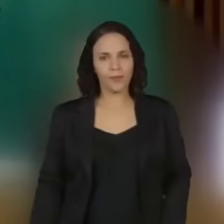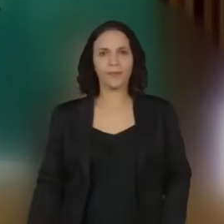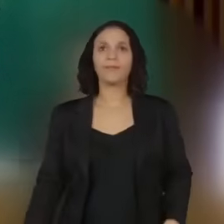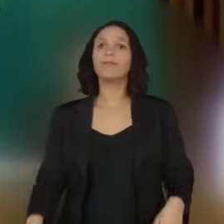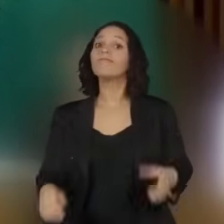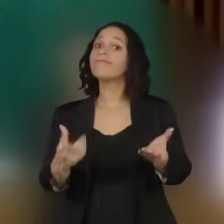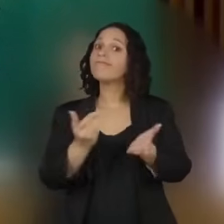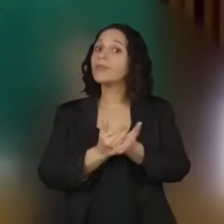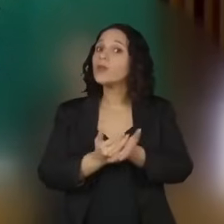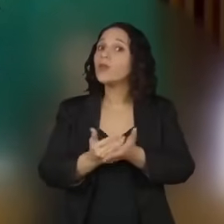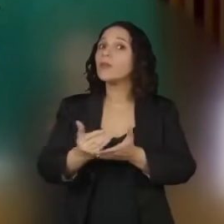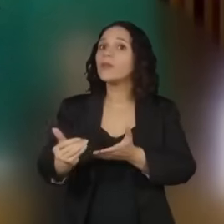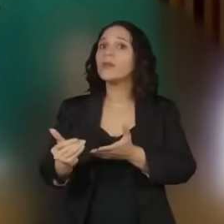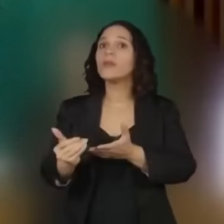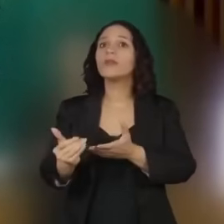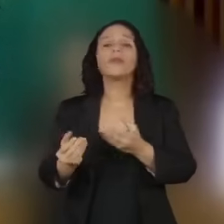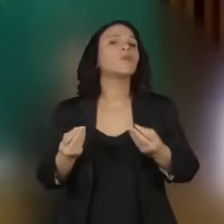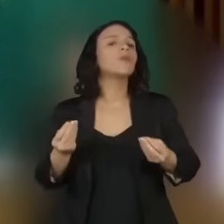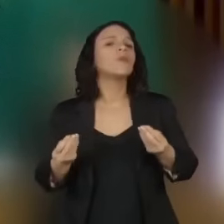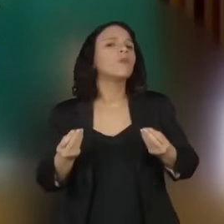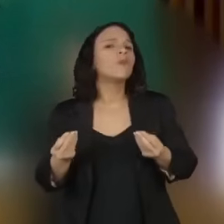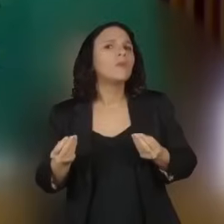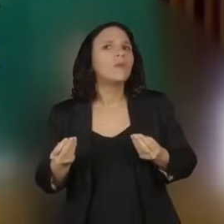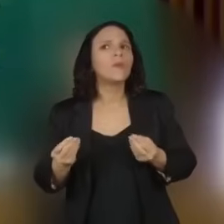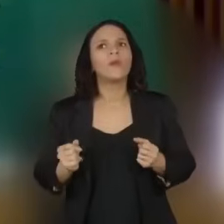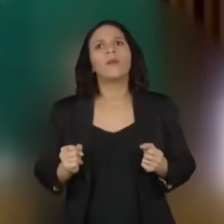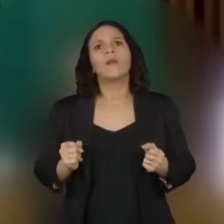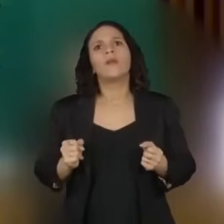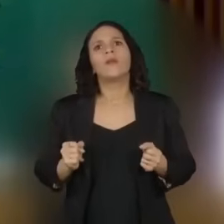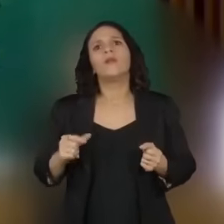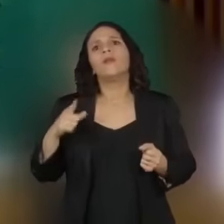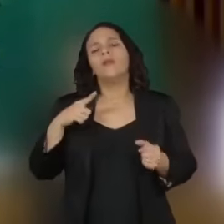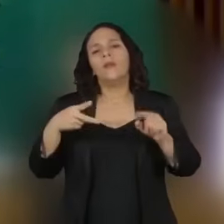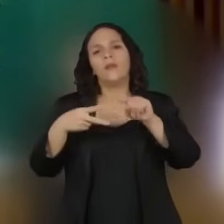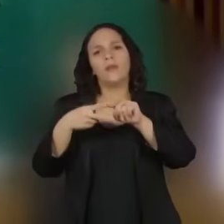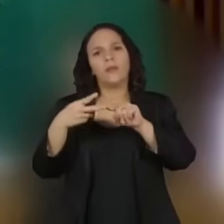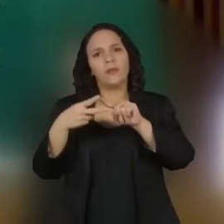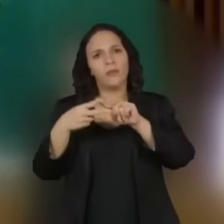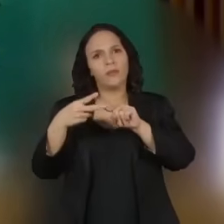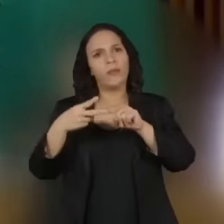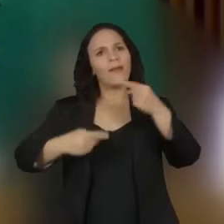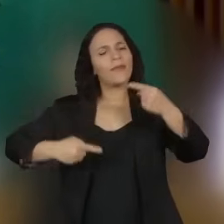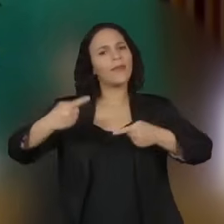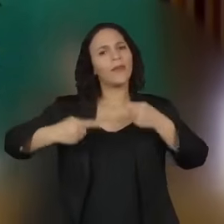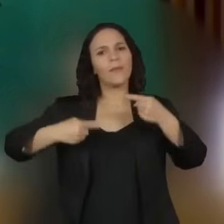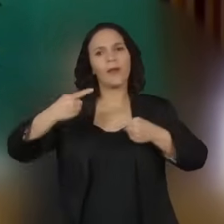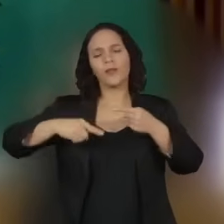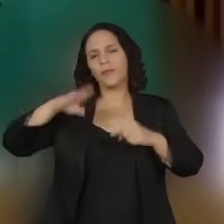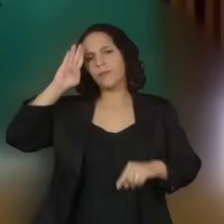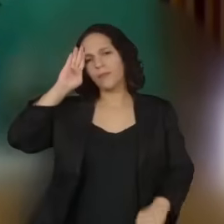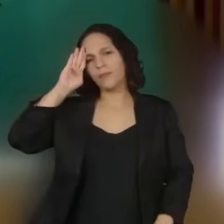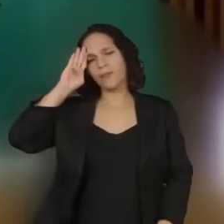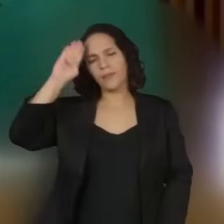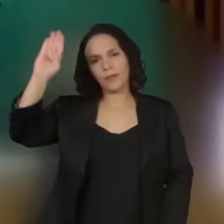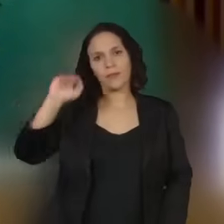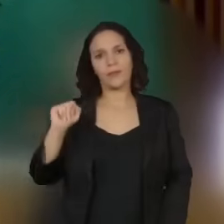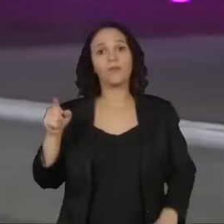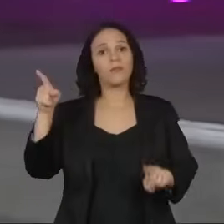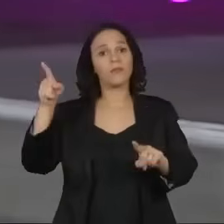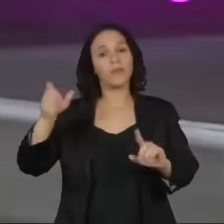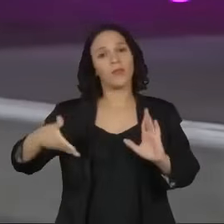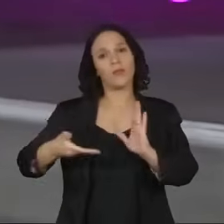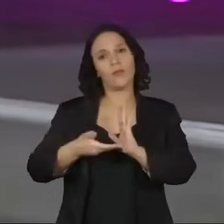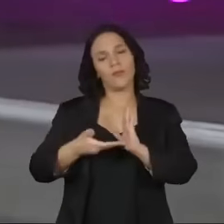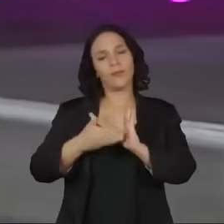gente começa mandando as duas casas aonde o debate deve se dar de verdade, que é no Congresso